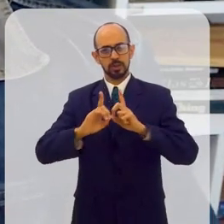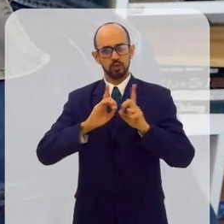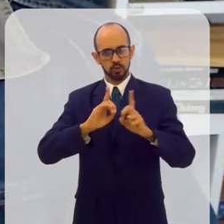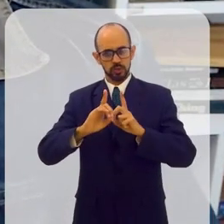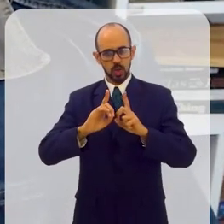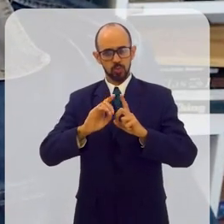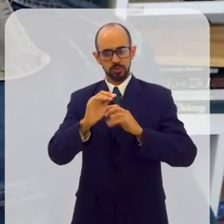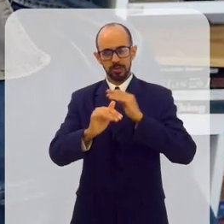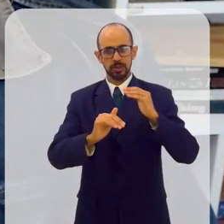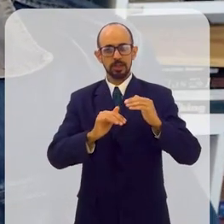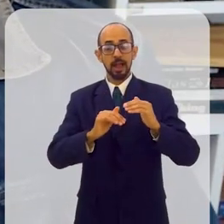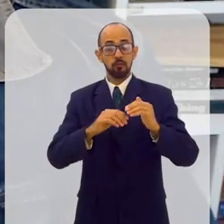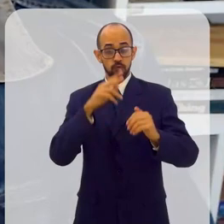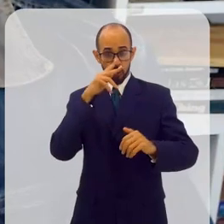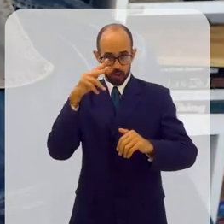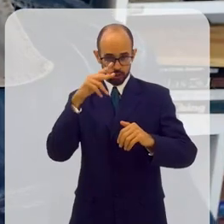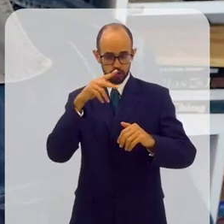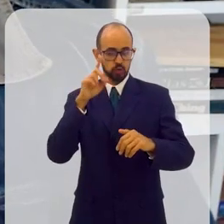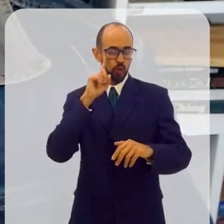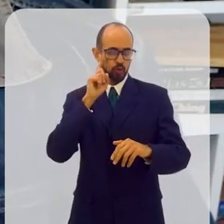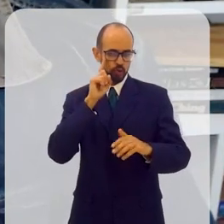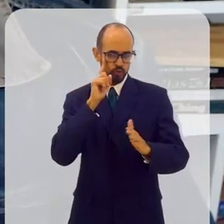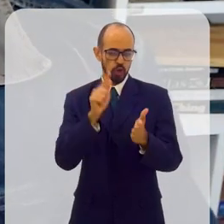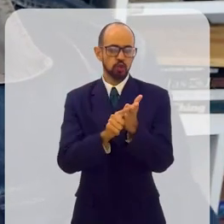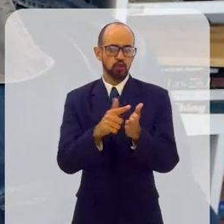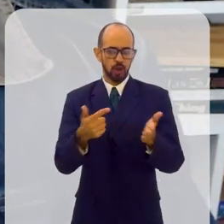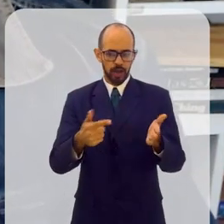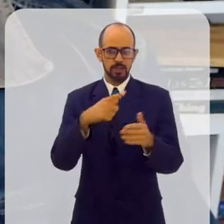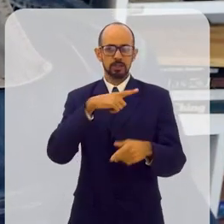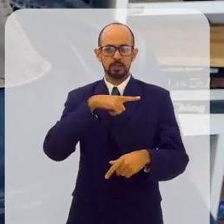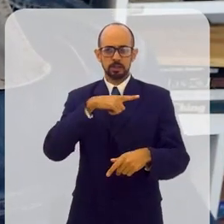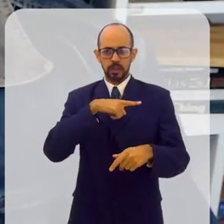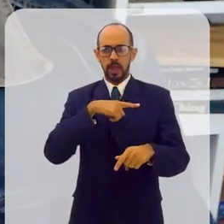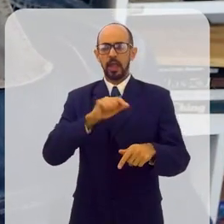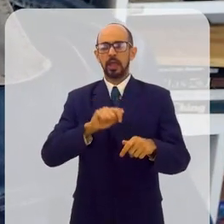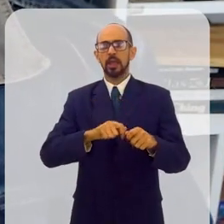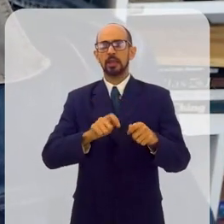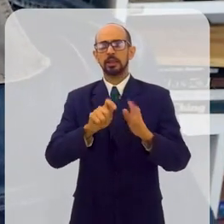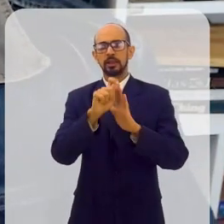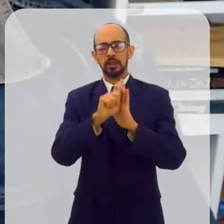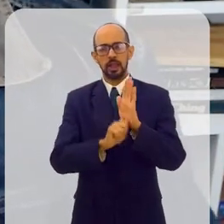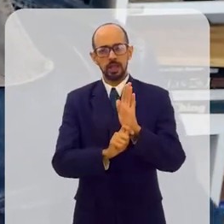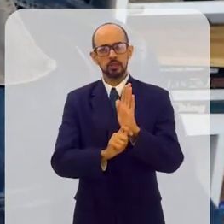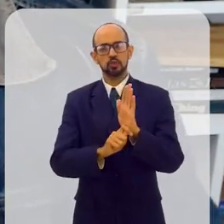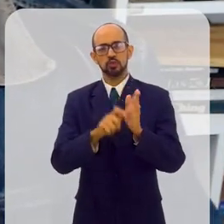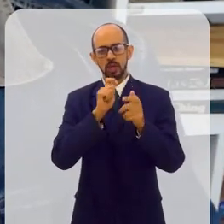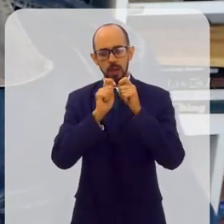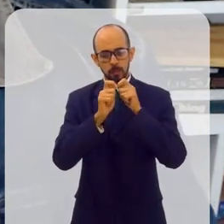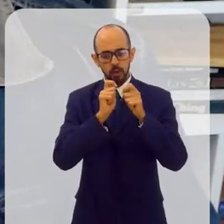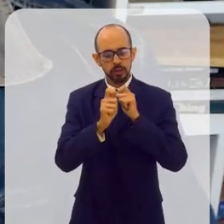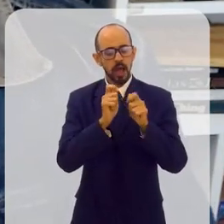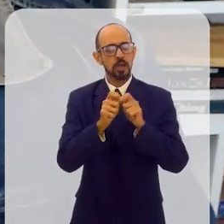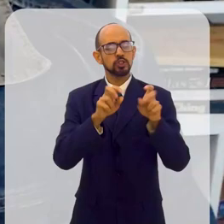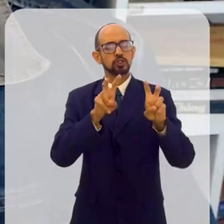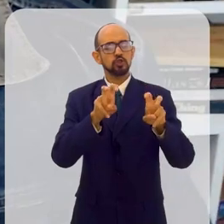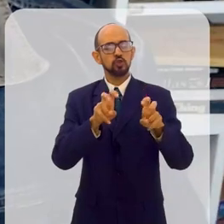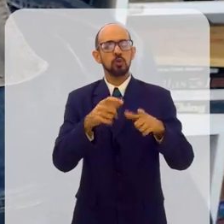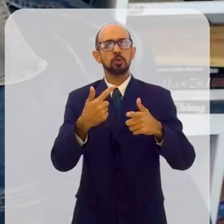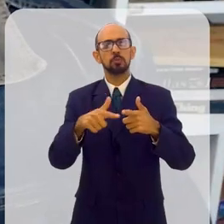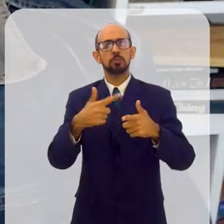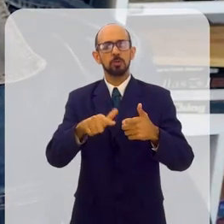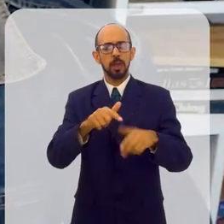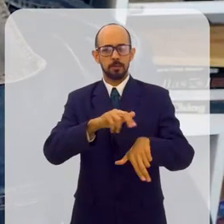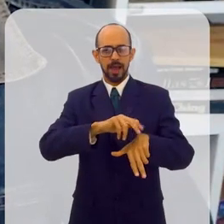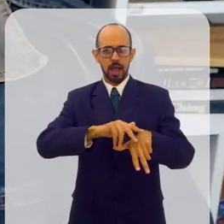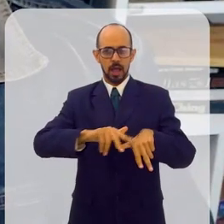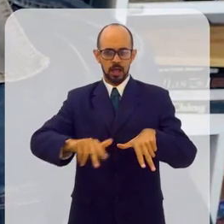acirrou. Então, nós temos todos os dias nos jornais matérias de todo tipo, reportagens, entrevistas sobre a